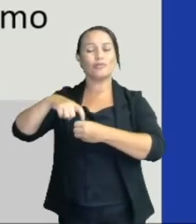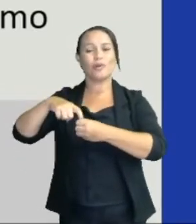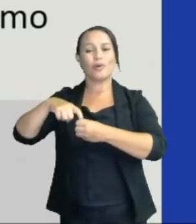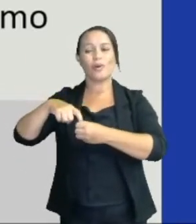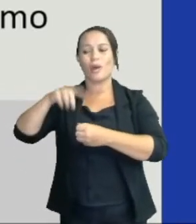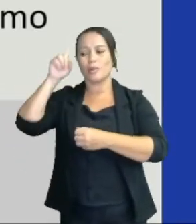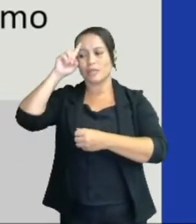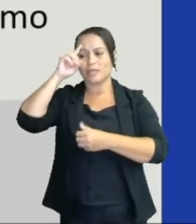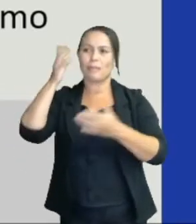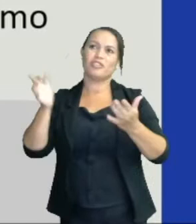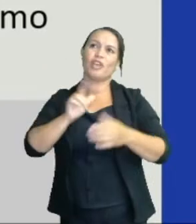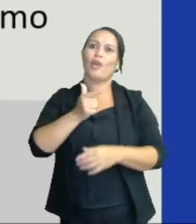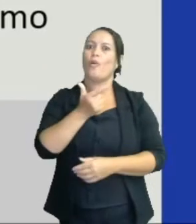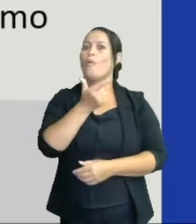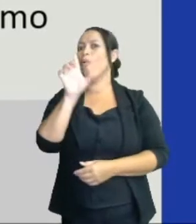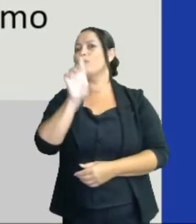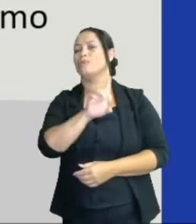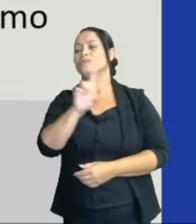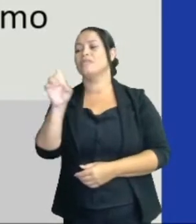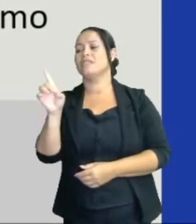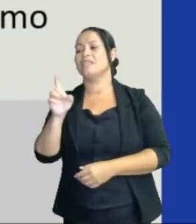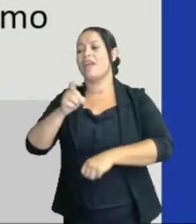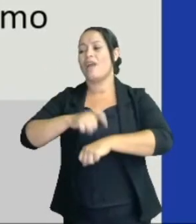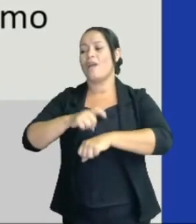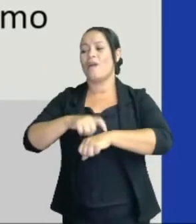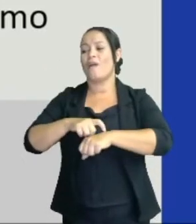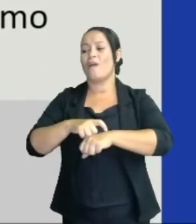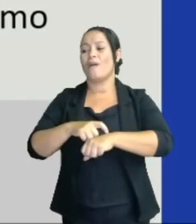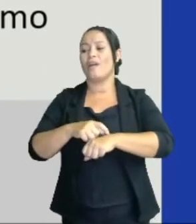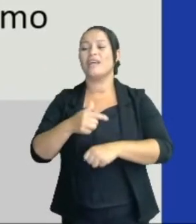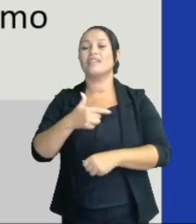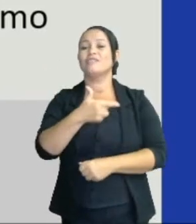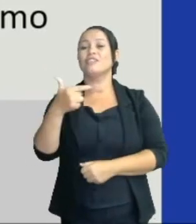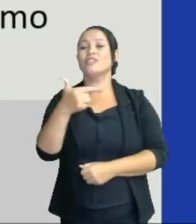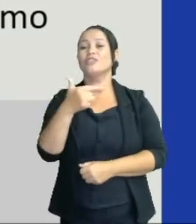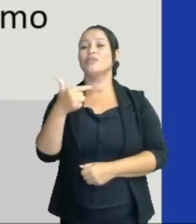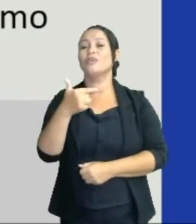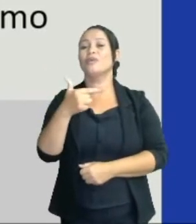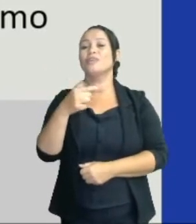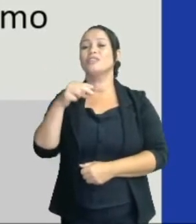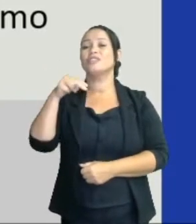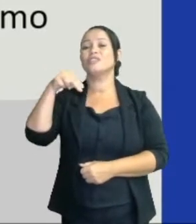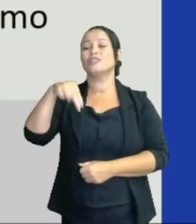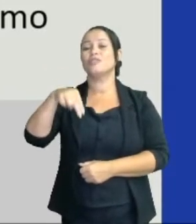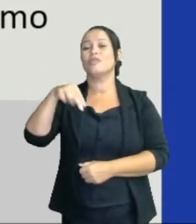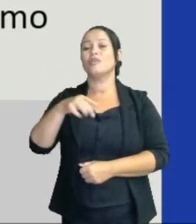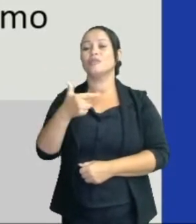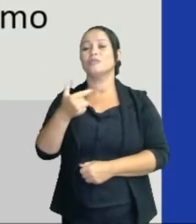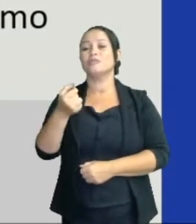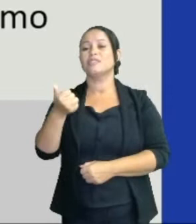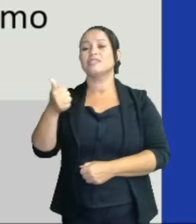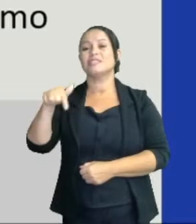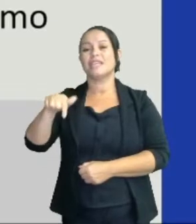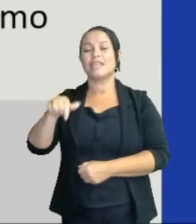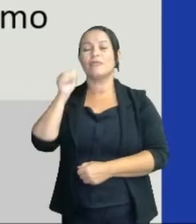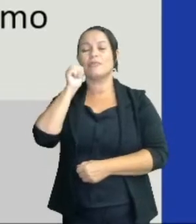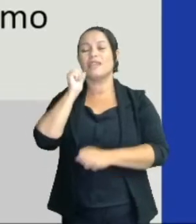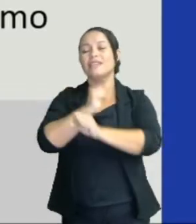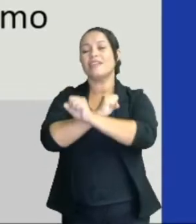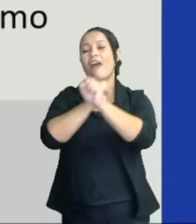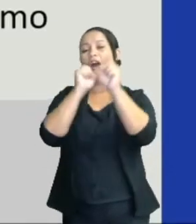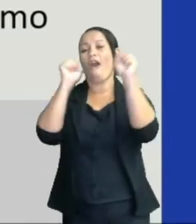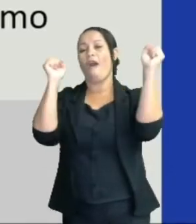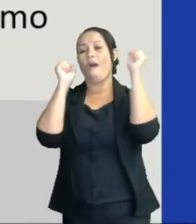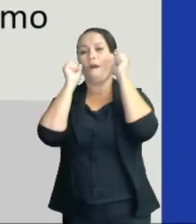Mas aí já é outro dia, ó. Agora é 22 de novembro de 2017. Luana está